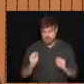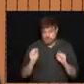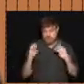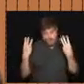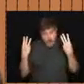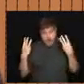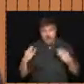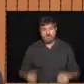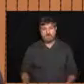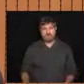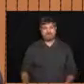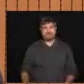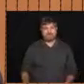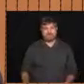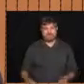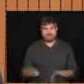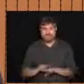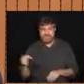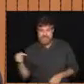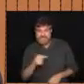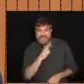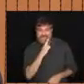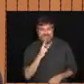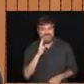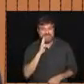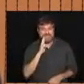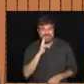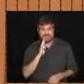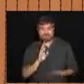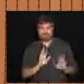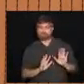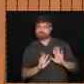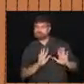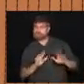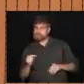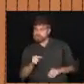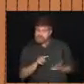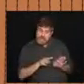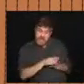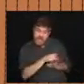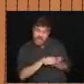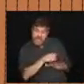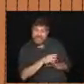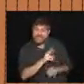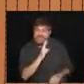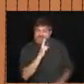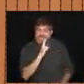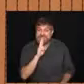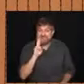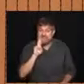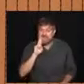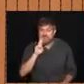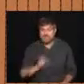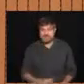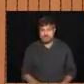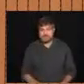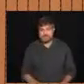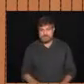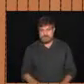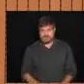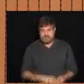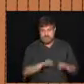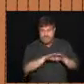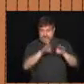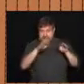shows. Não incluímos aqui restaurantes. Qual é a recomendação para os restaurantes? Que as